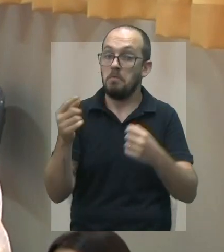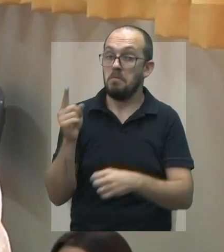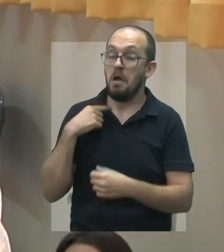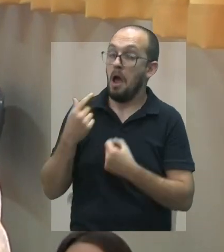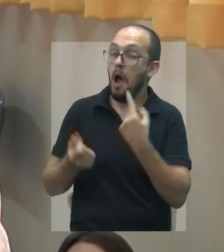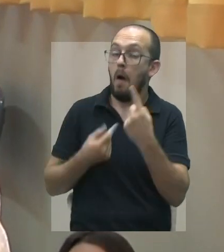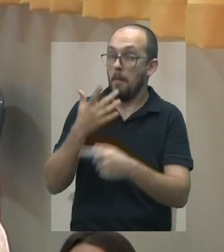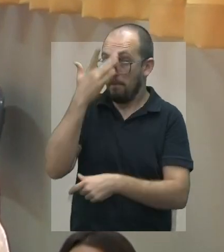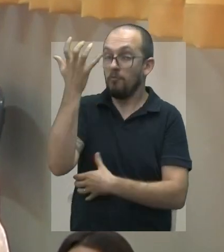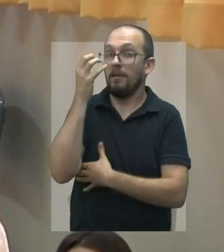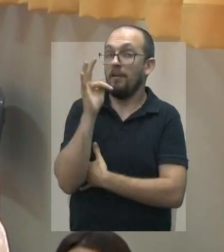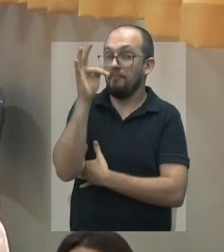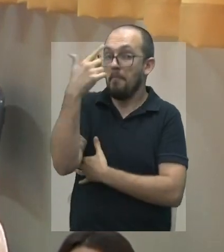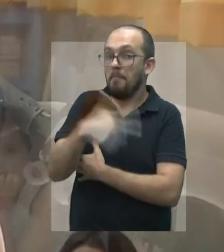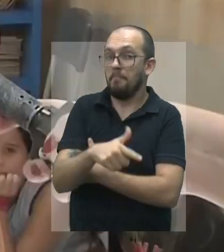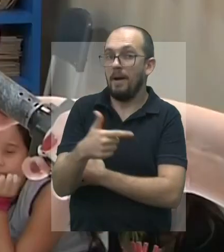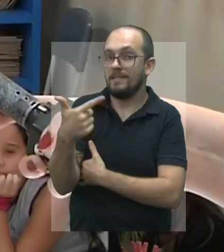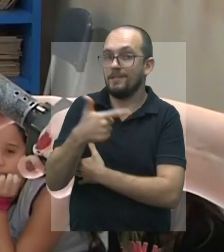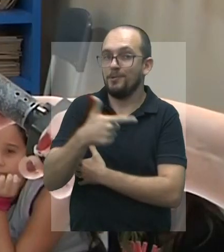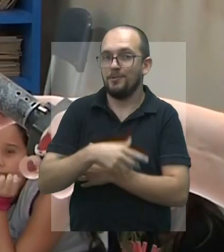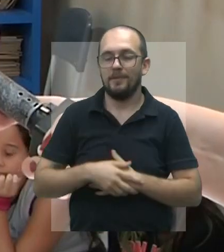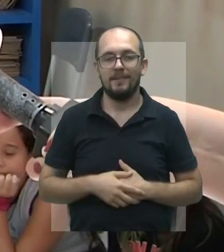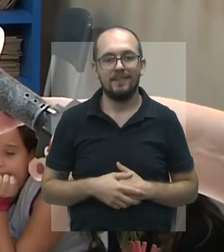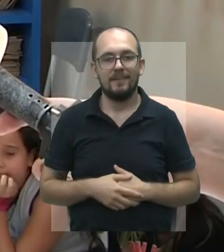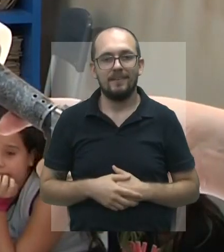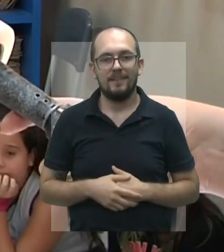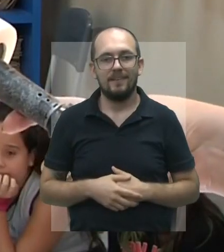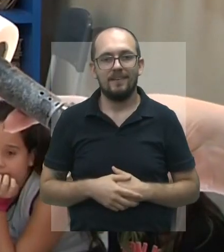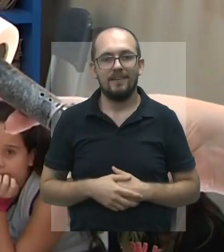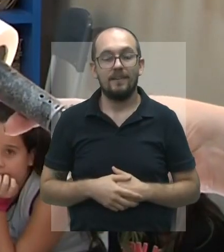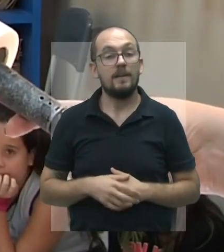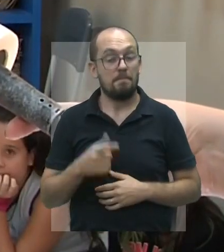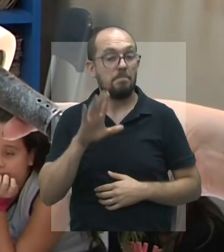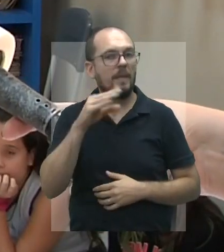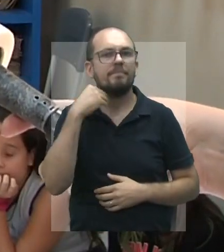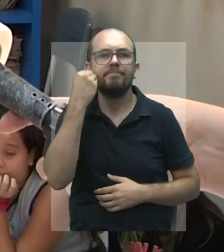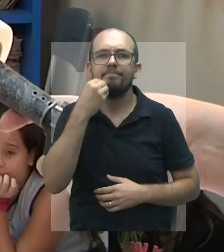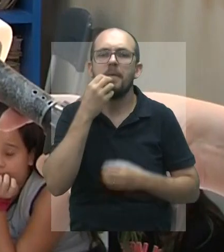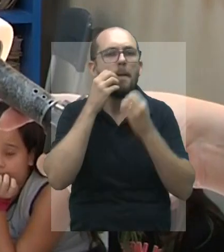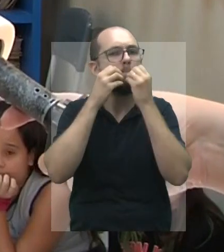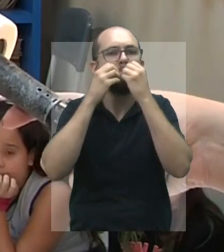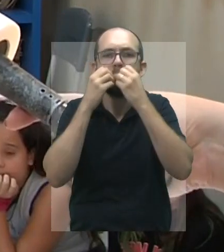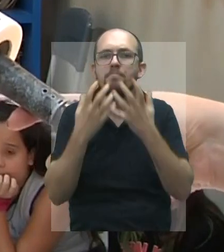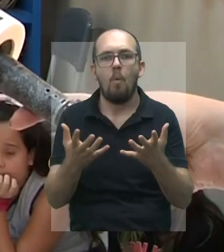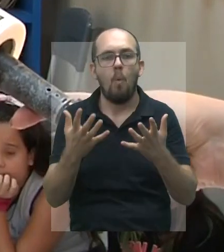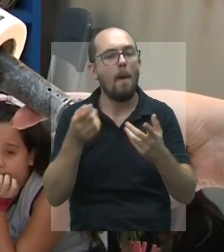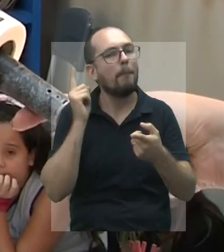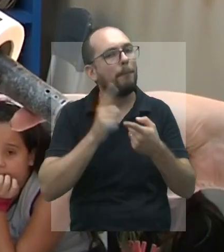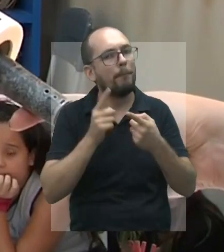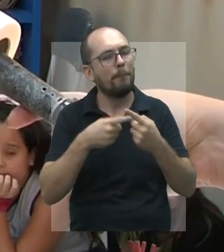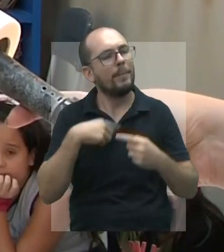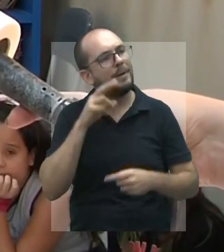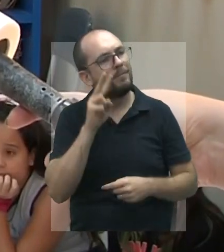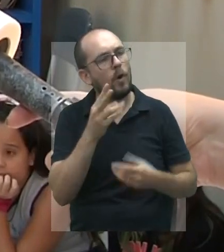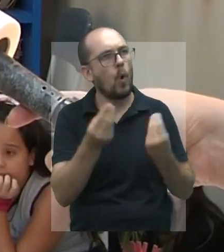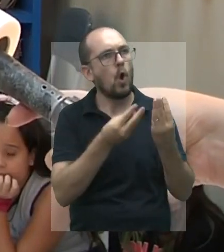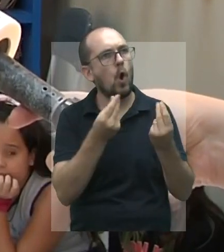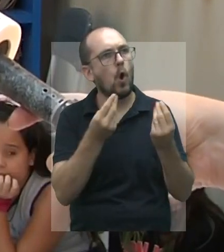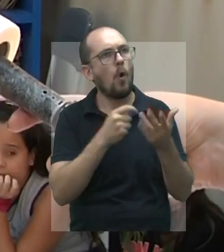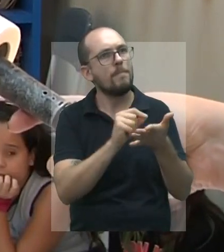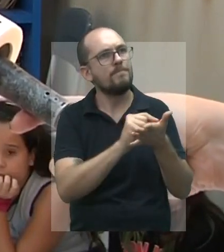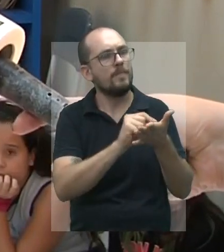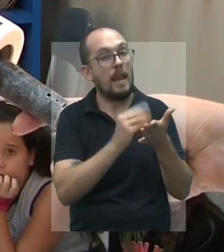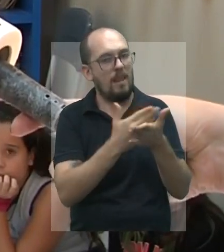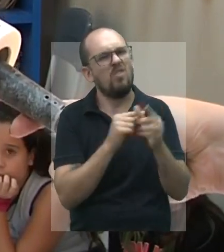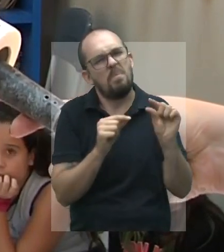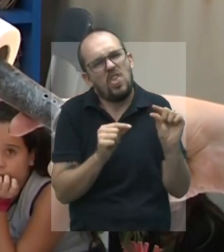querendo escrever outro livro. Foi uma experiência boa, porque aí você vê como é que você escreve um livro